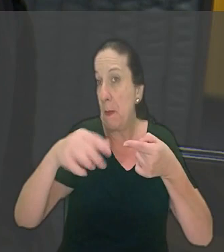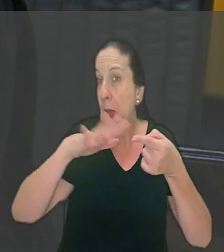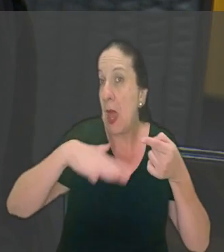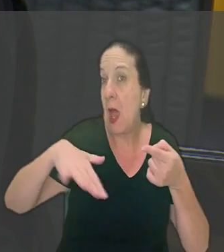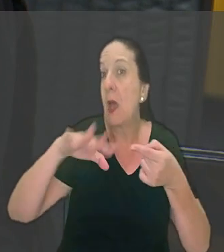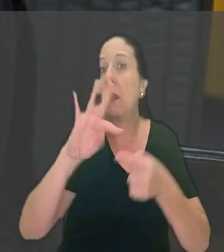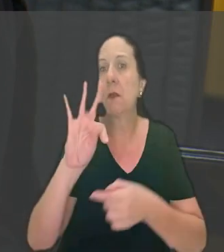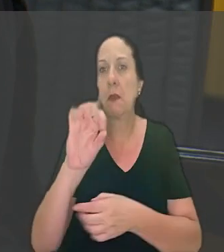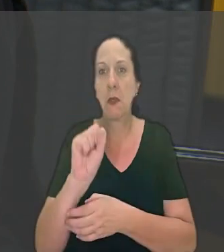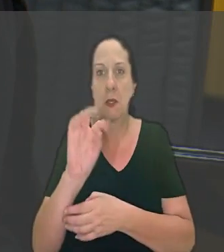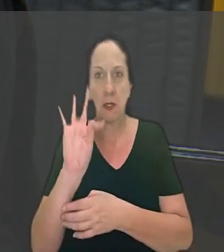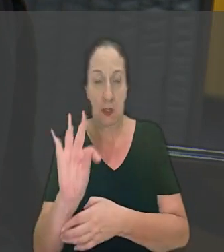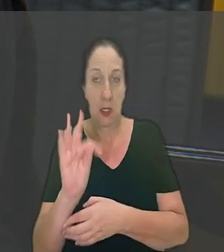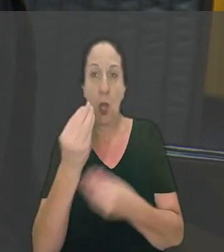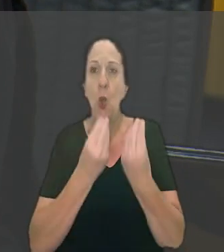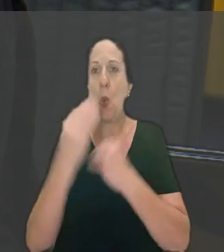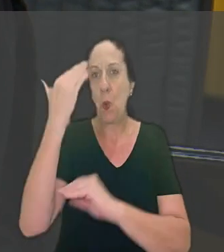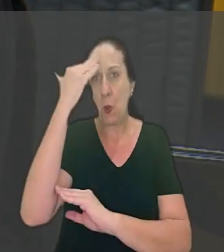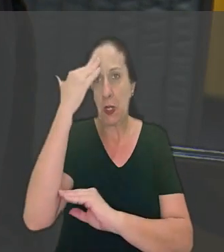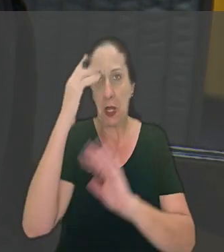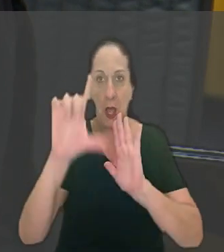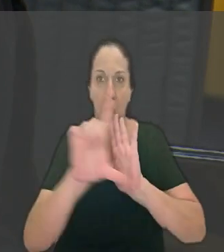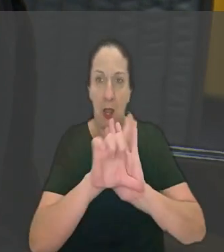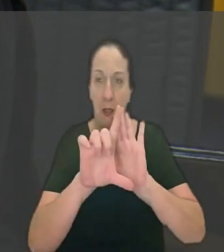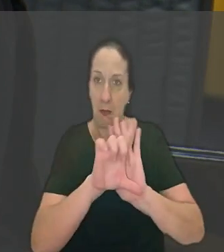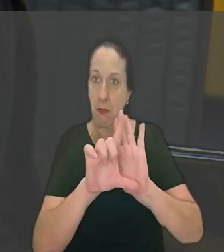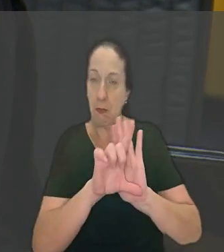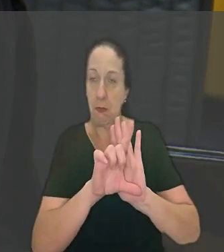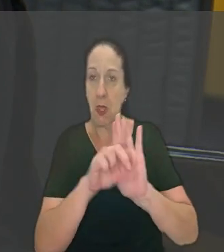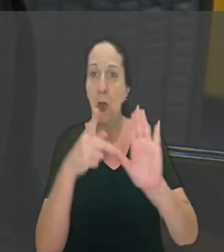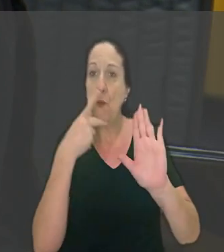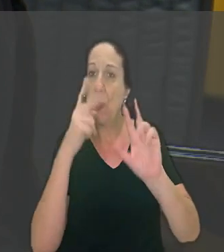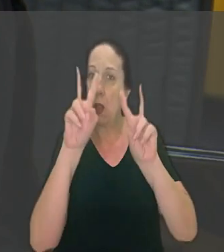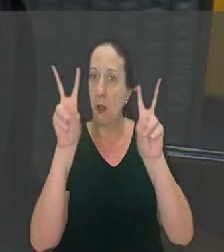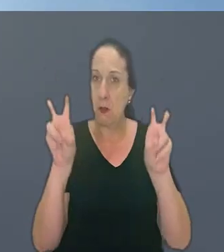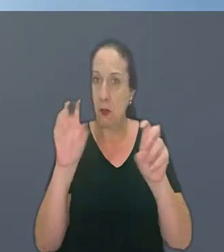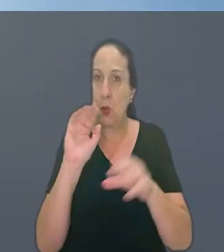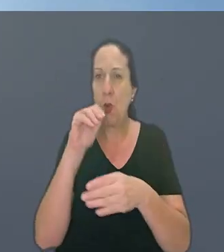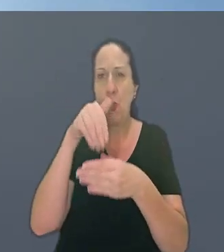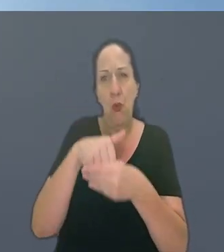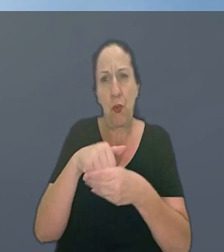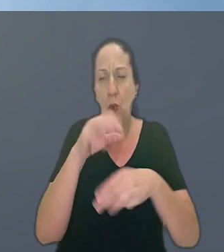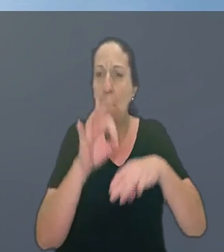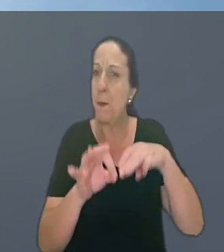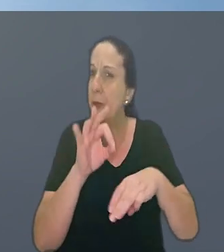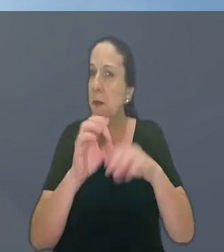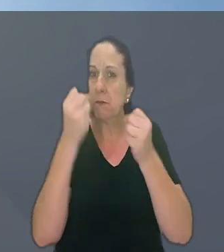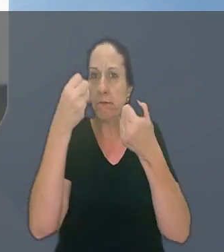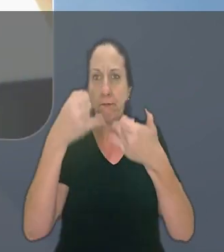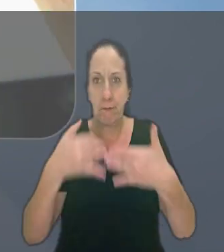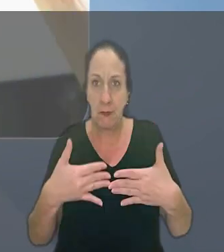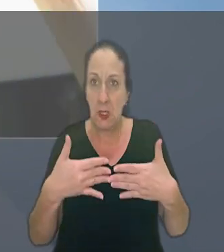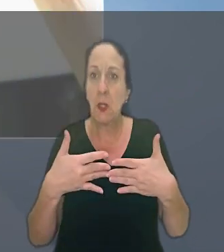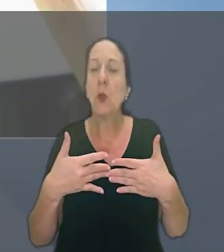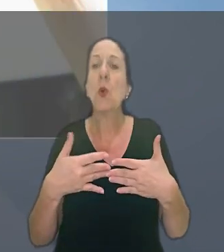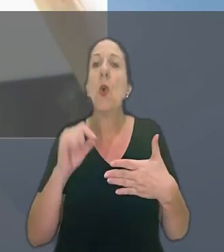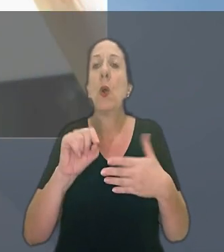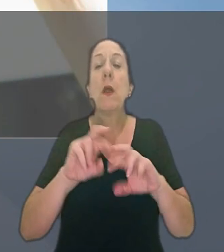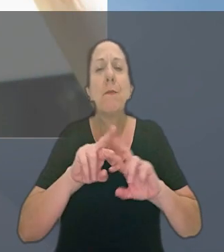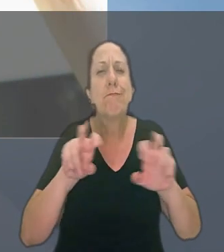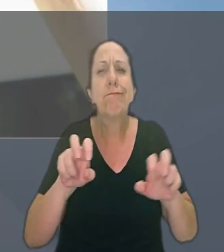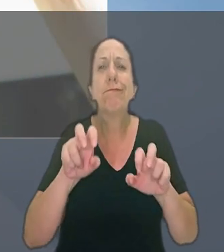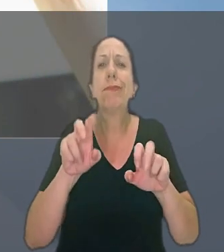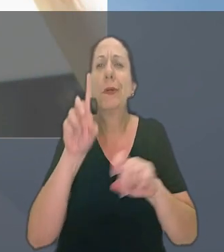no âmbito do TST quanto à interpretação da legislação que rege o assunto. No voto, o ministro explicou que a